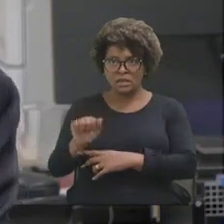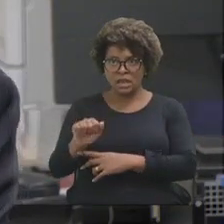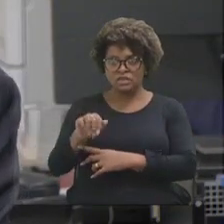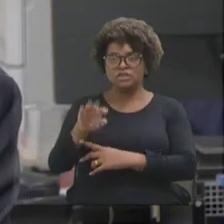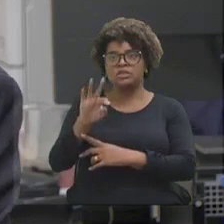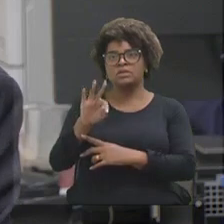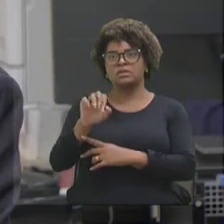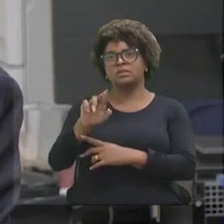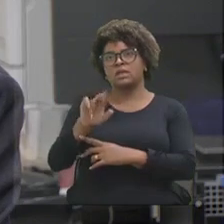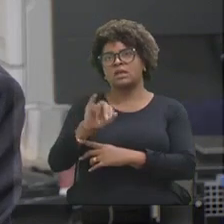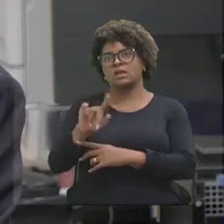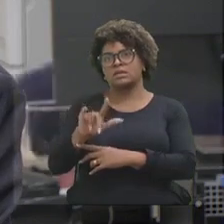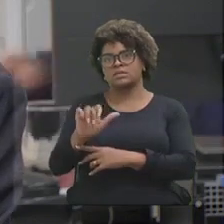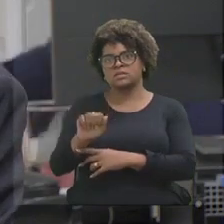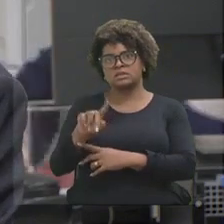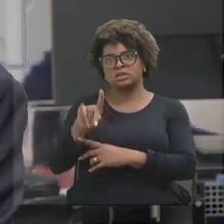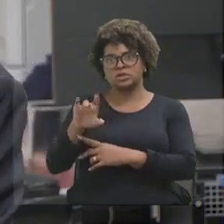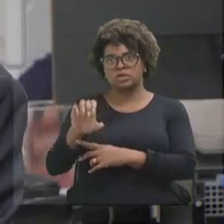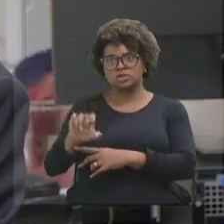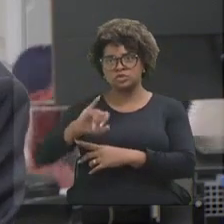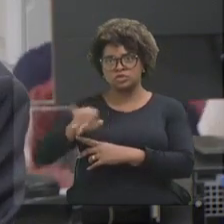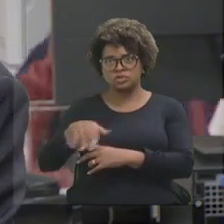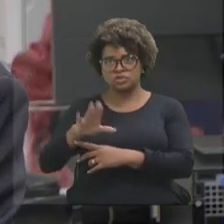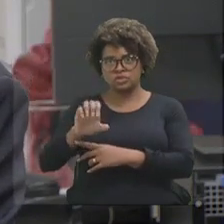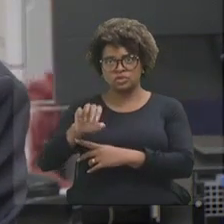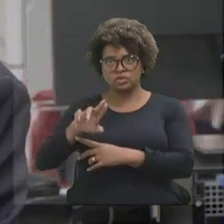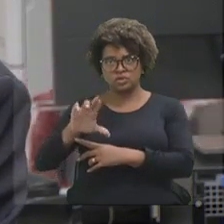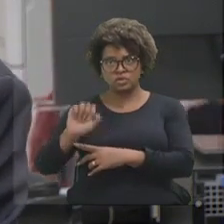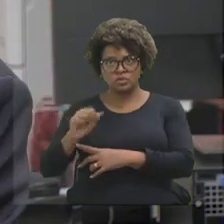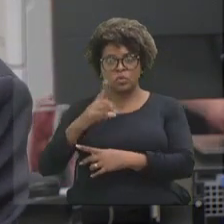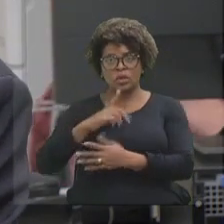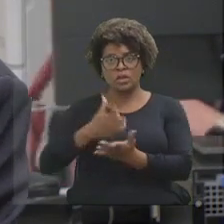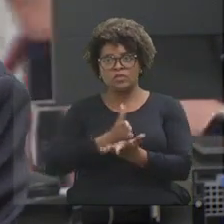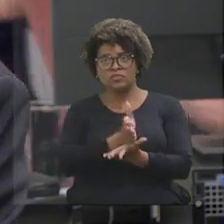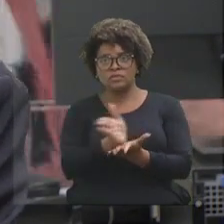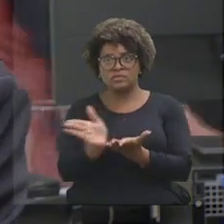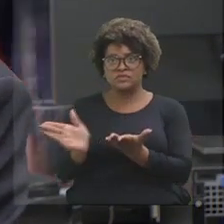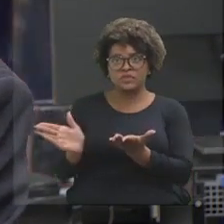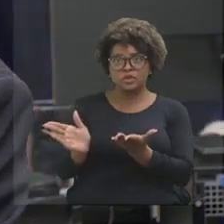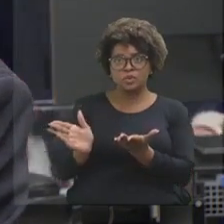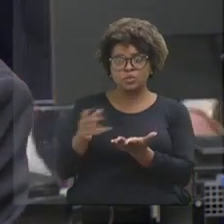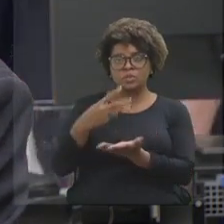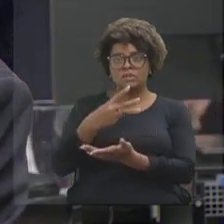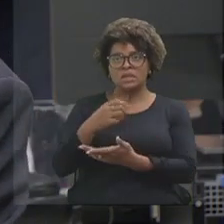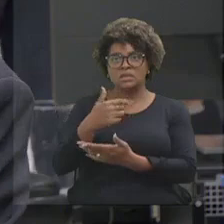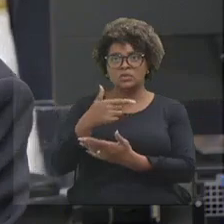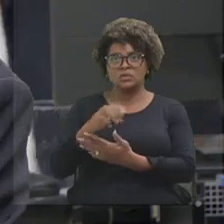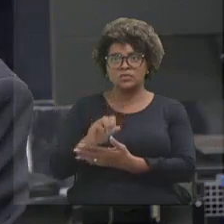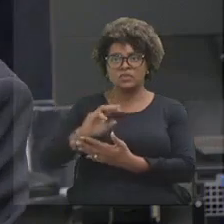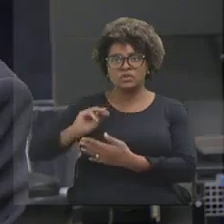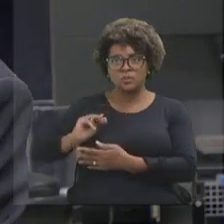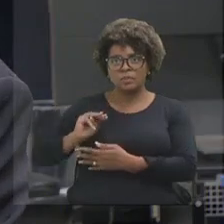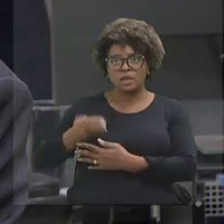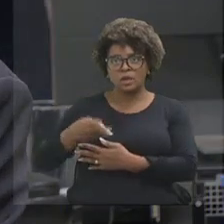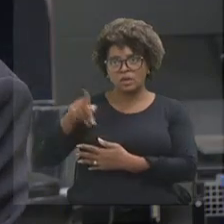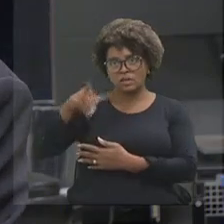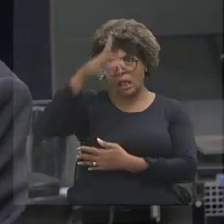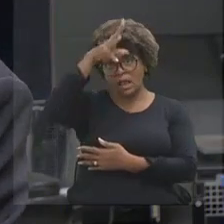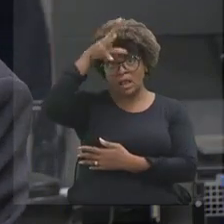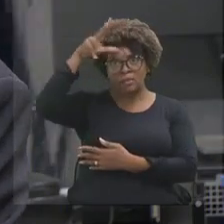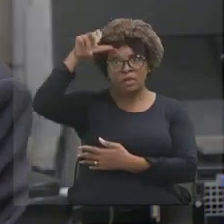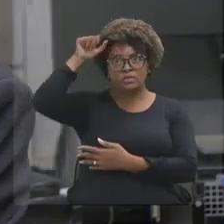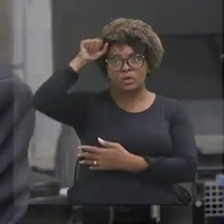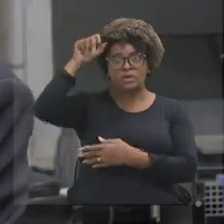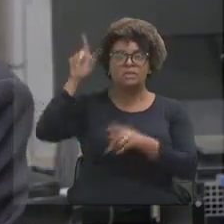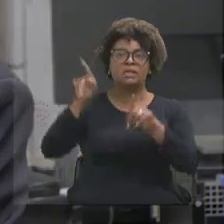a que ficou em primeiro estado envolvida no desvio de 320 milhões no Amazonas e a falta de oxigênio em Manaus durante